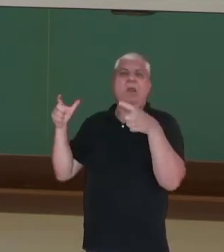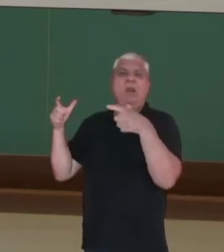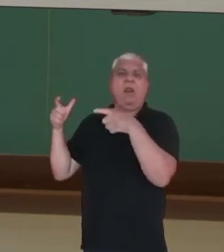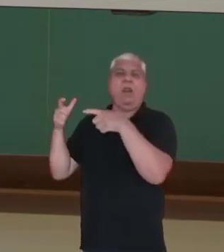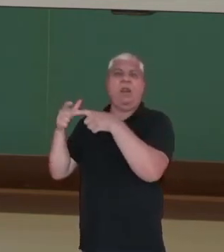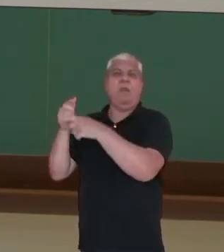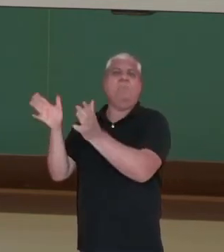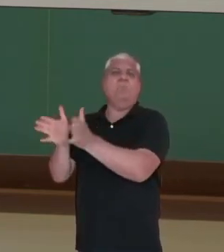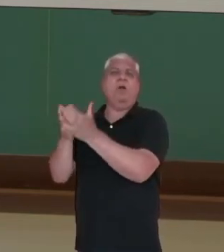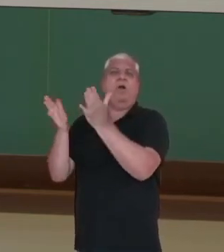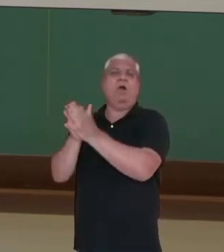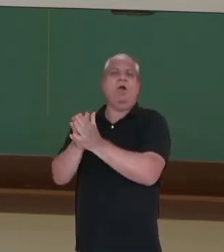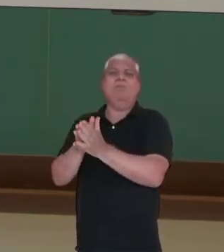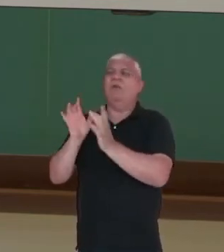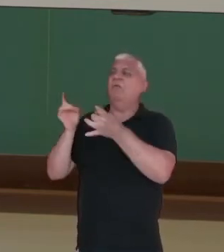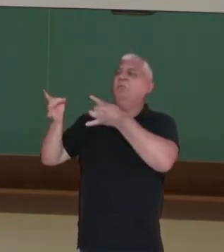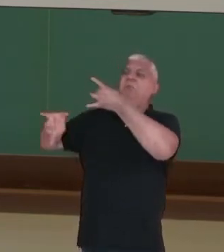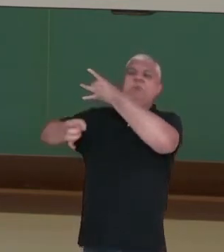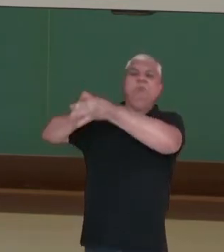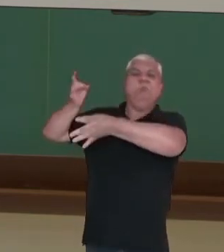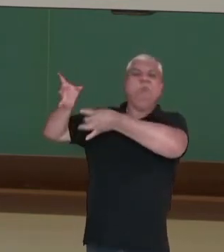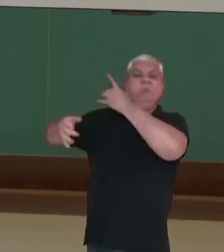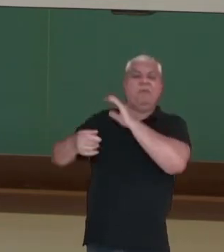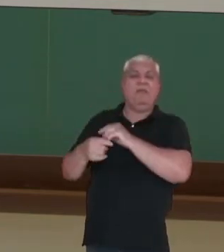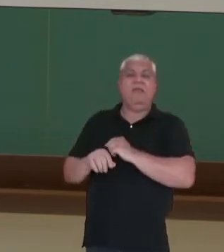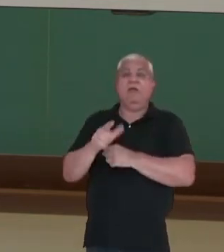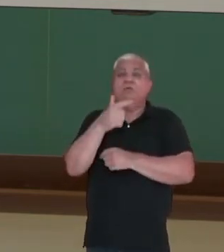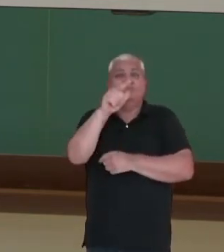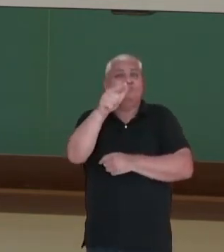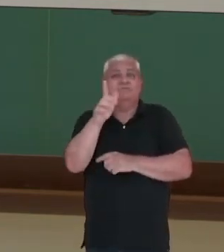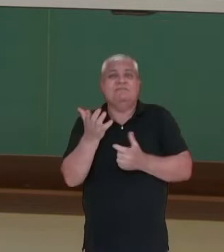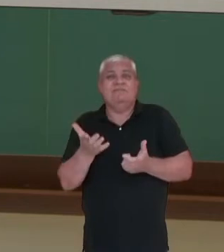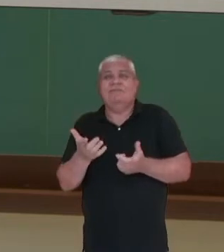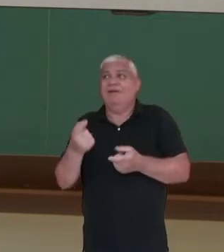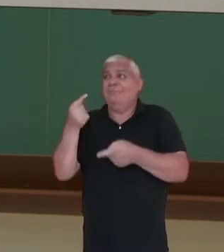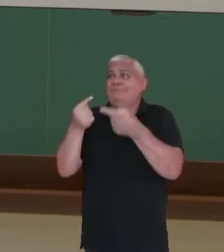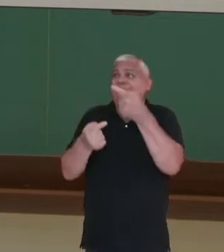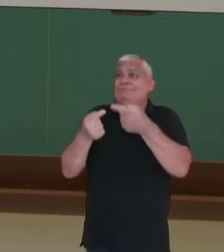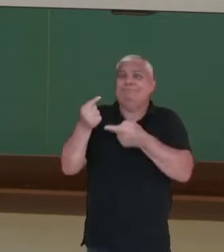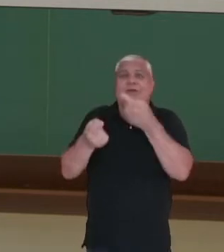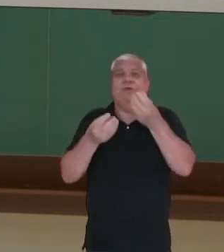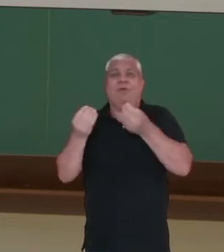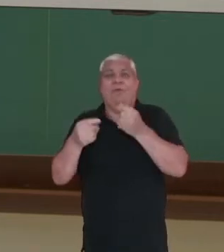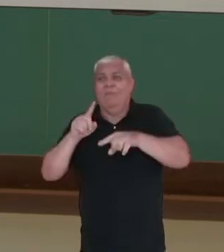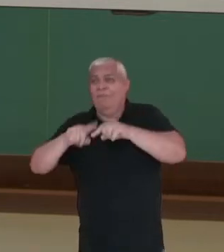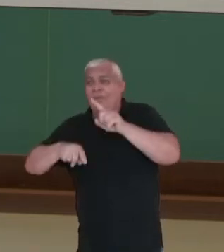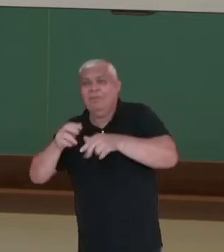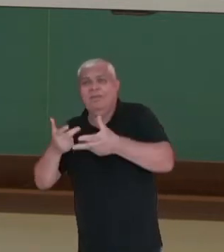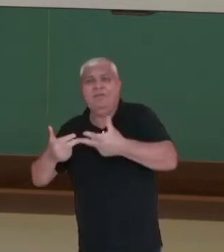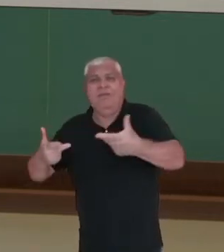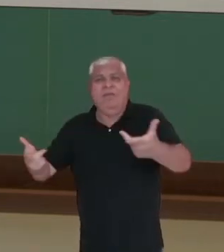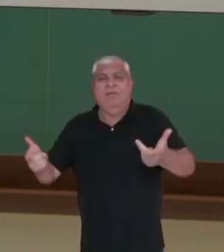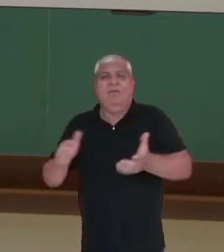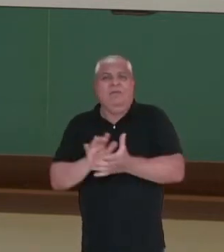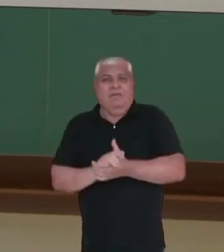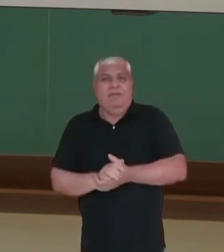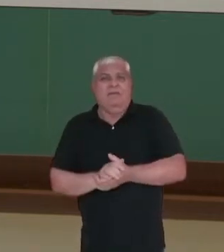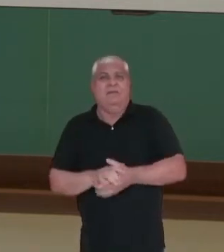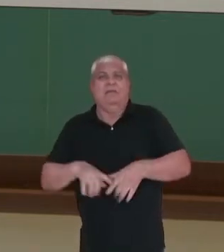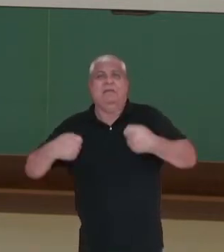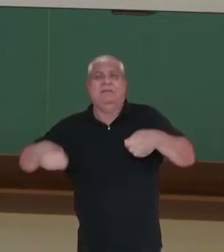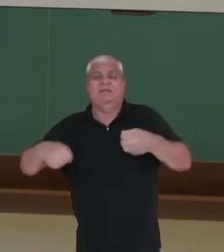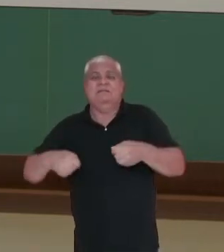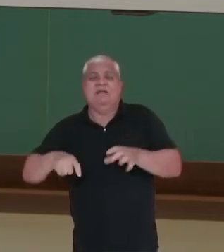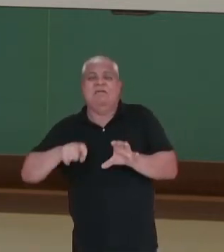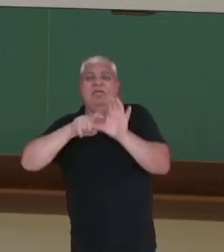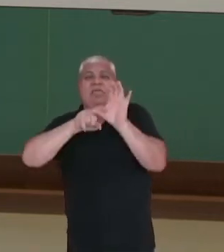vezes, e como não tinham lá uma base para poder competir no mercado externo, né, imagine, ficaram dependentes